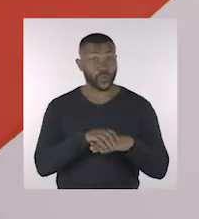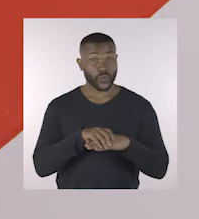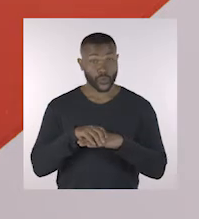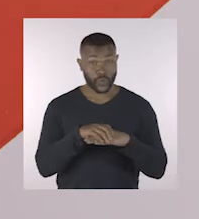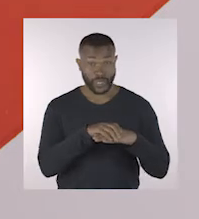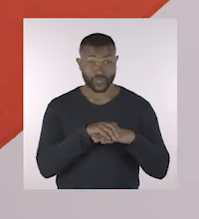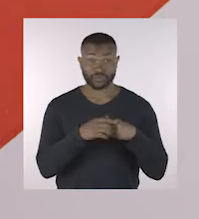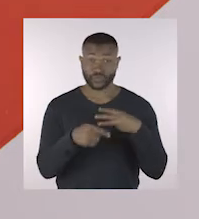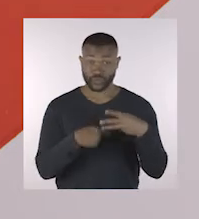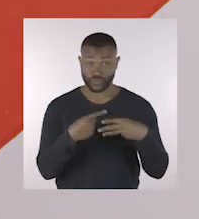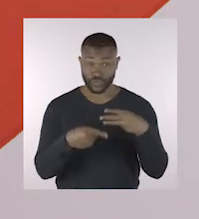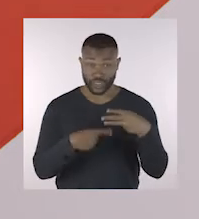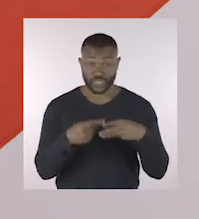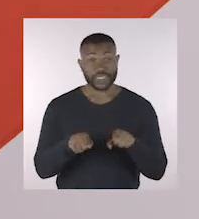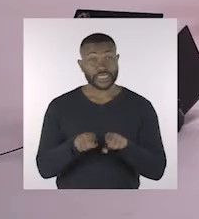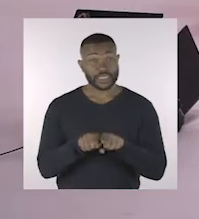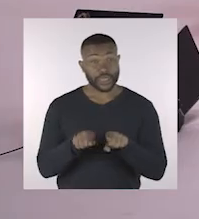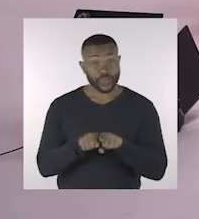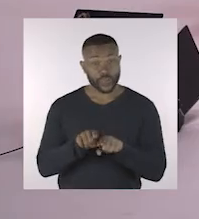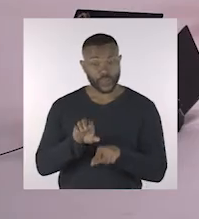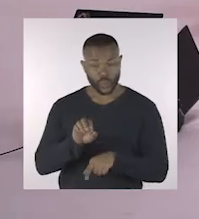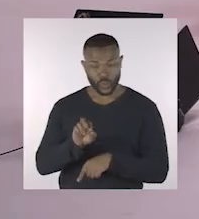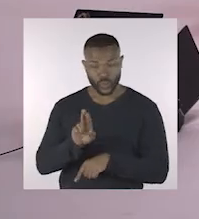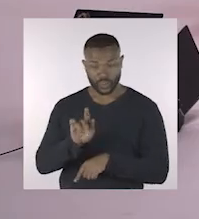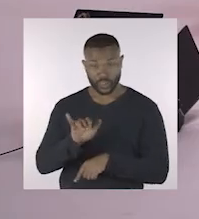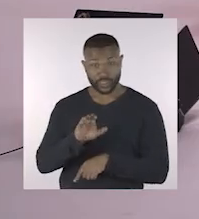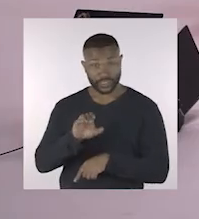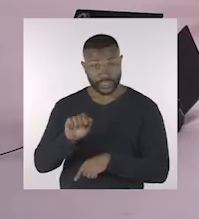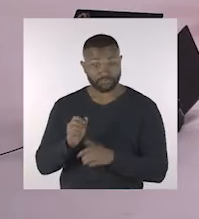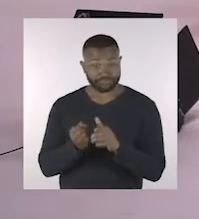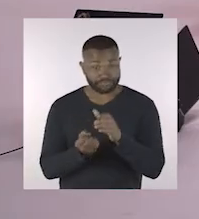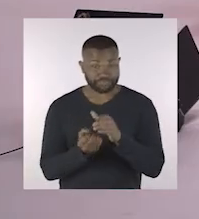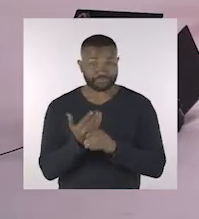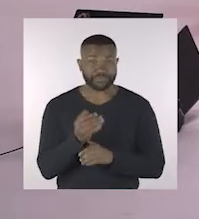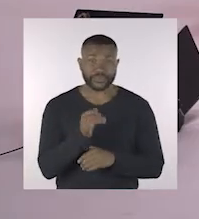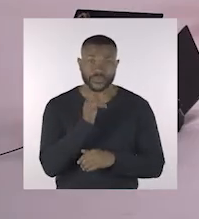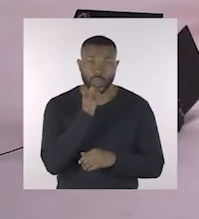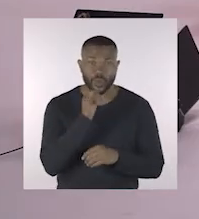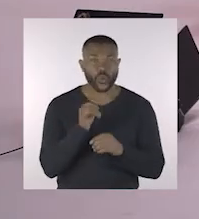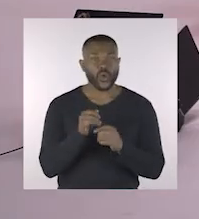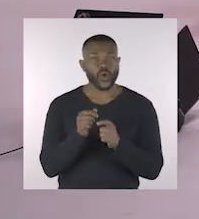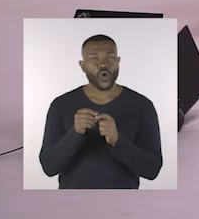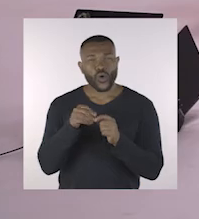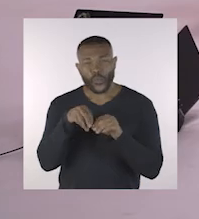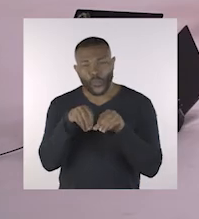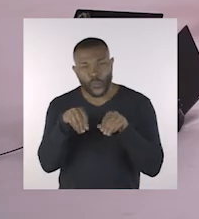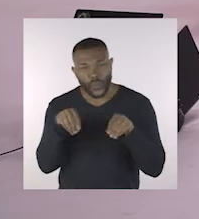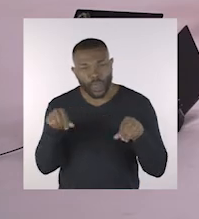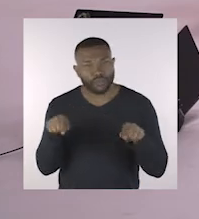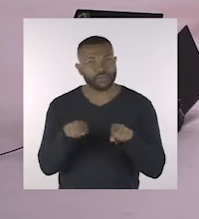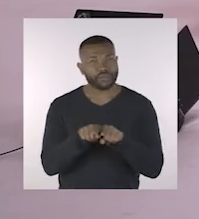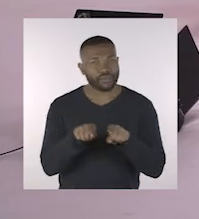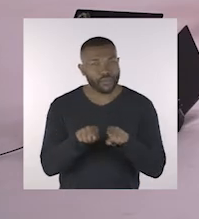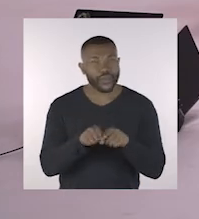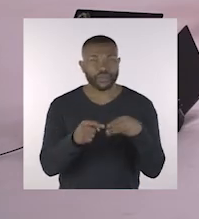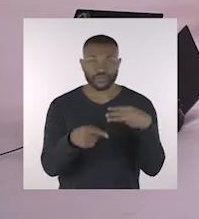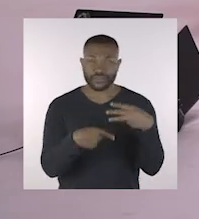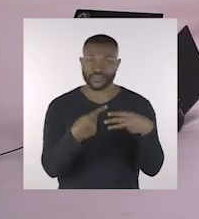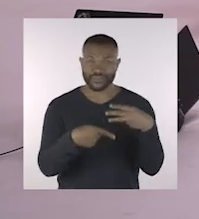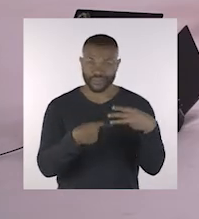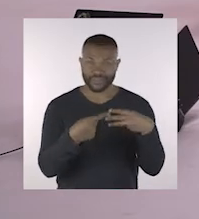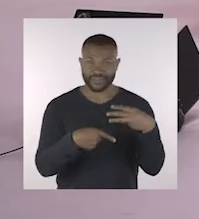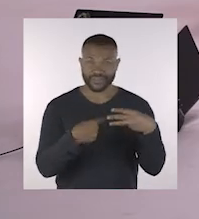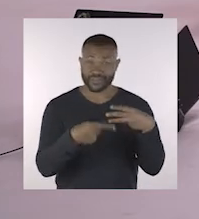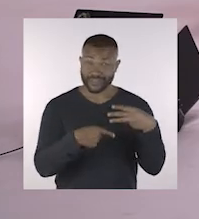vale para as cooperativas de reciclagem a parte orgânica você faz e para a criação de hortas comunitárias e a